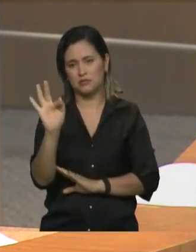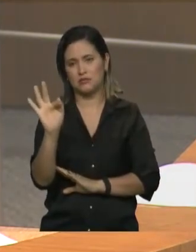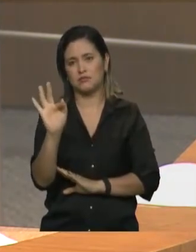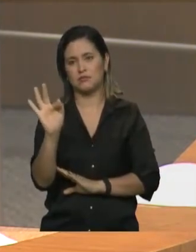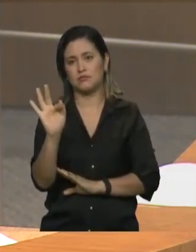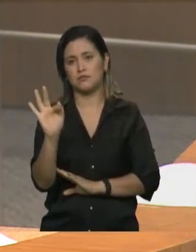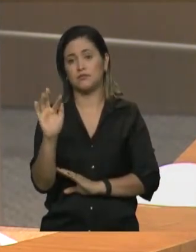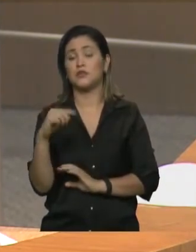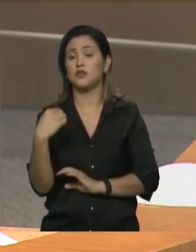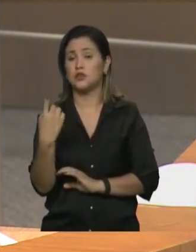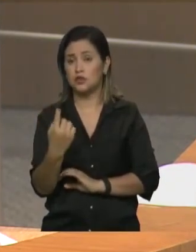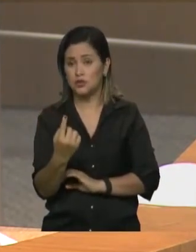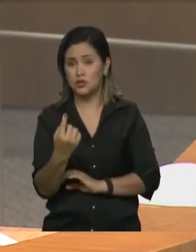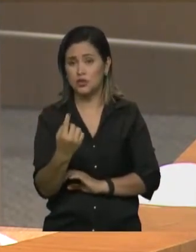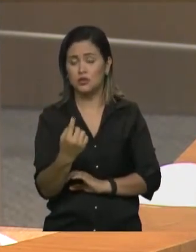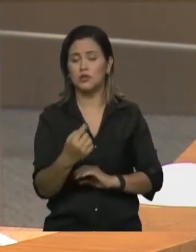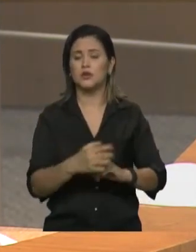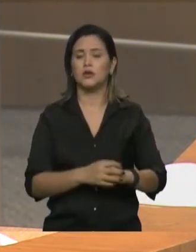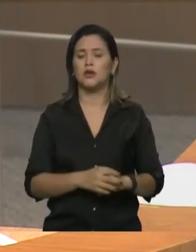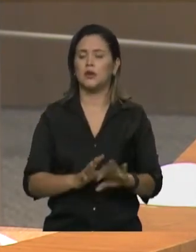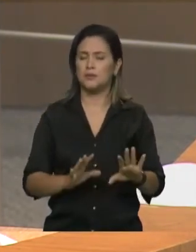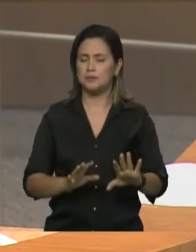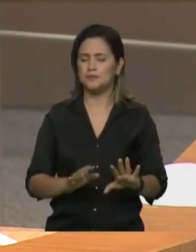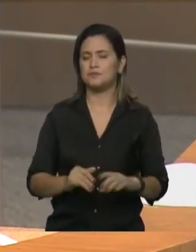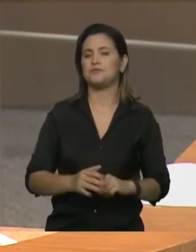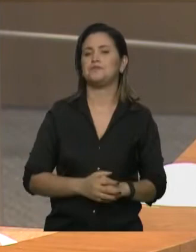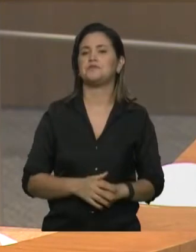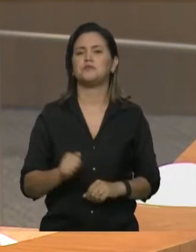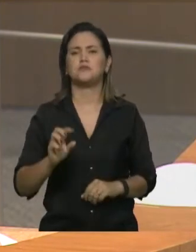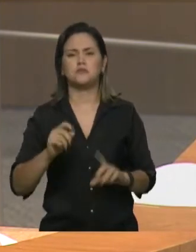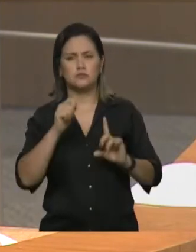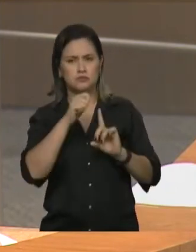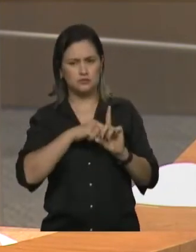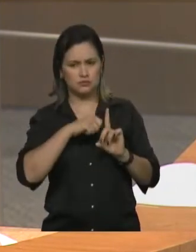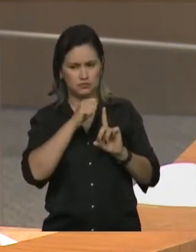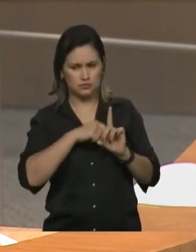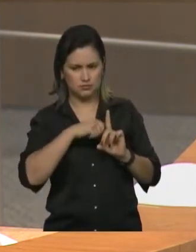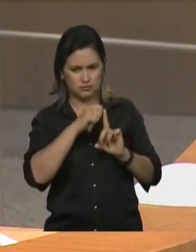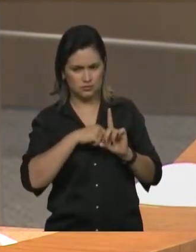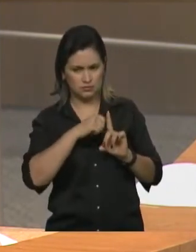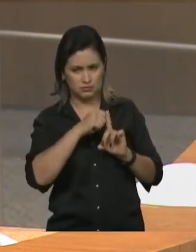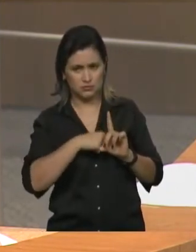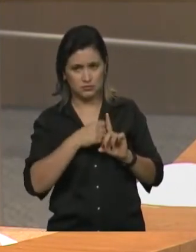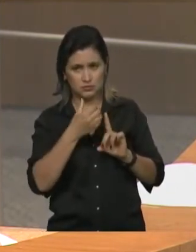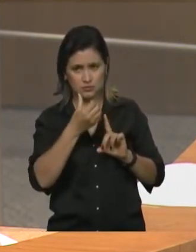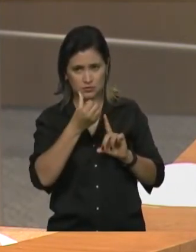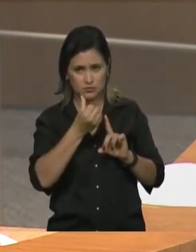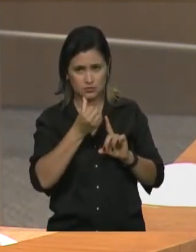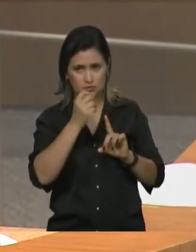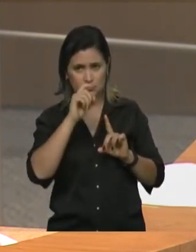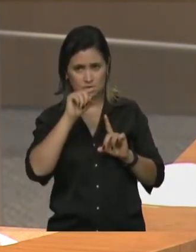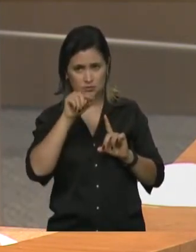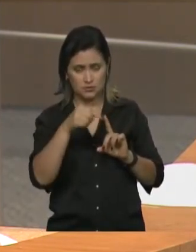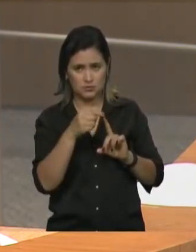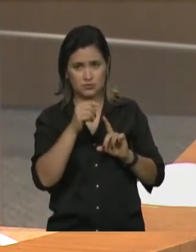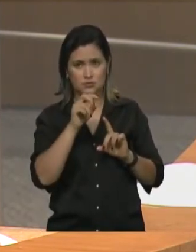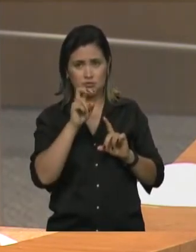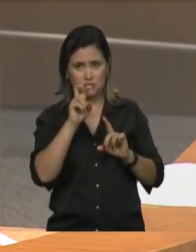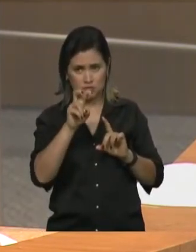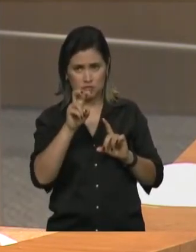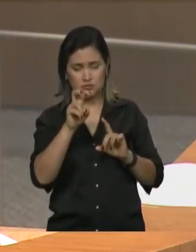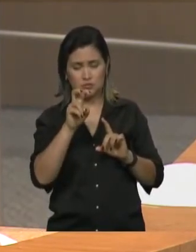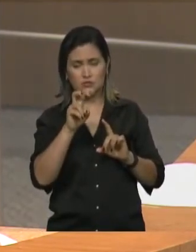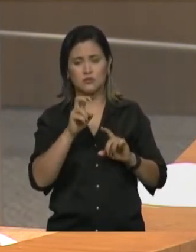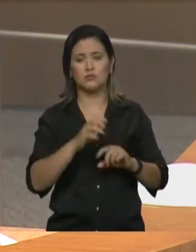Vejamos as faixas. Quem ganha até um salário mínimo, redução de 6,5 pontos percentuais. A alíquota que,